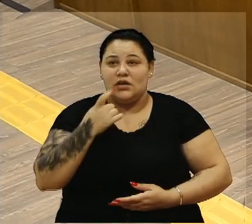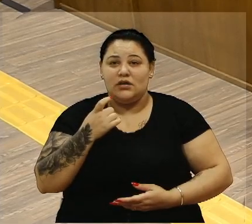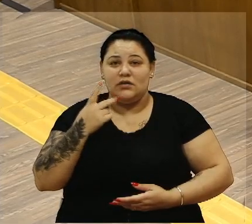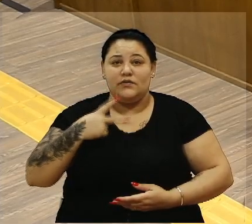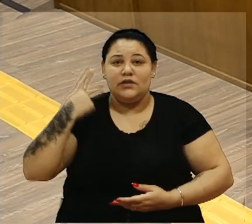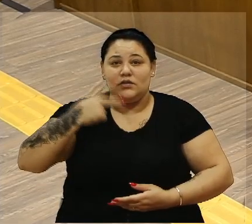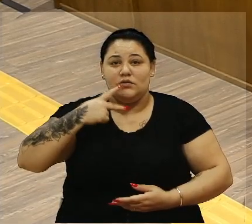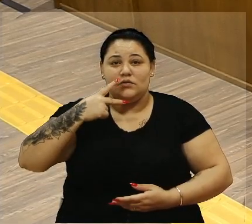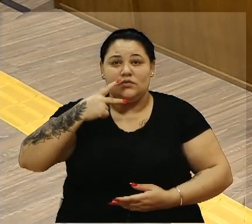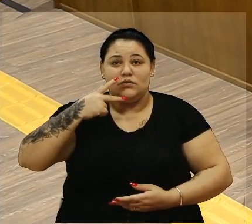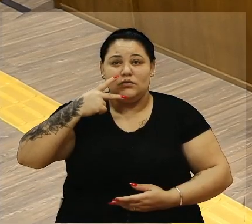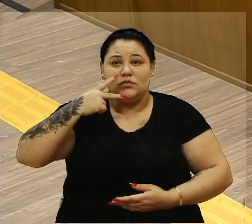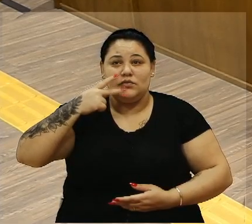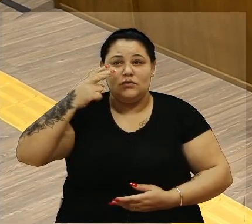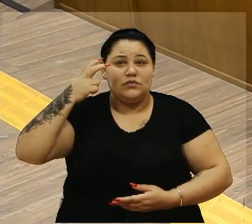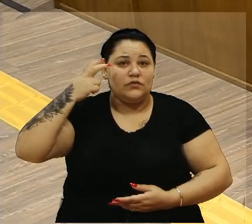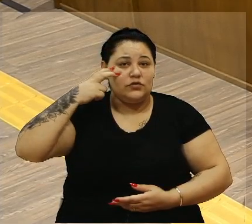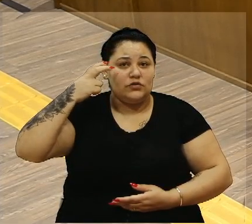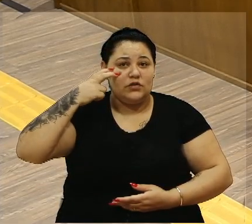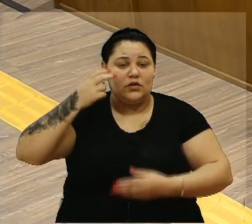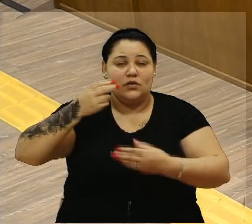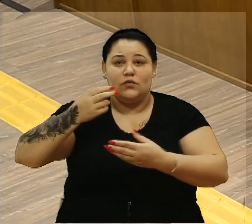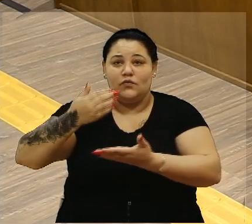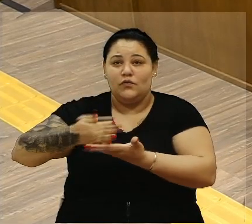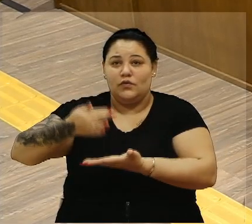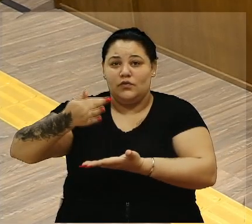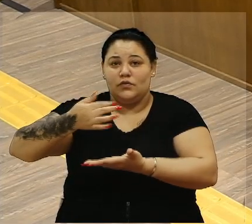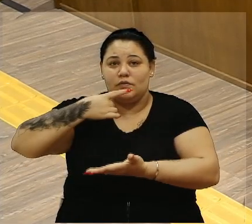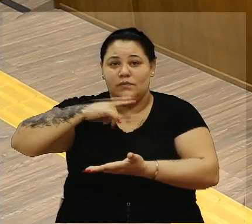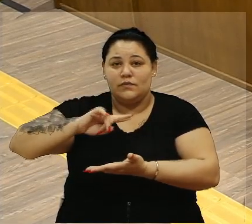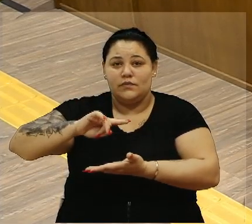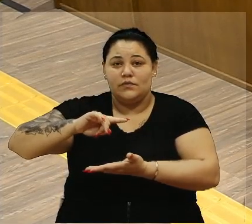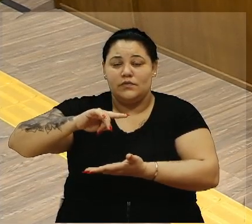Vereador Sandro Fantinel, prejudicado. Vereador Caleb Garbim, prejudicado. Vereadora Andressa Marques.